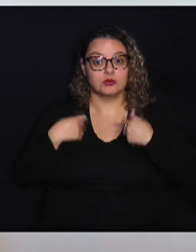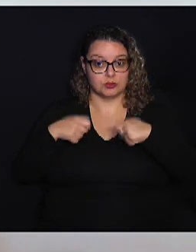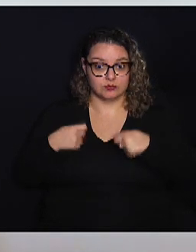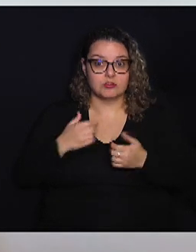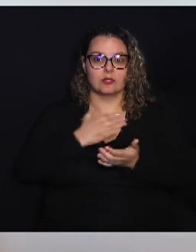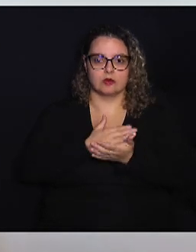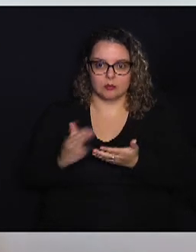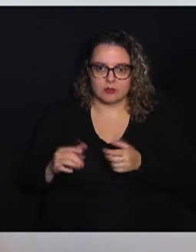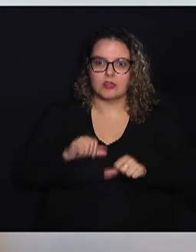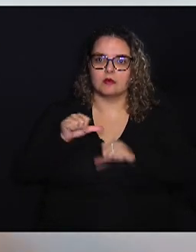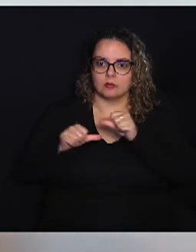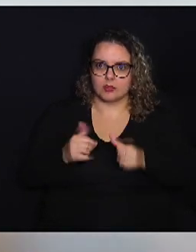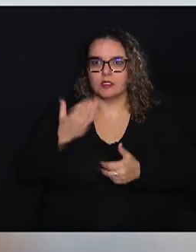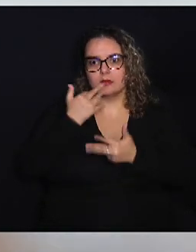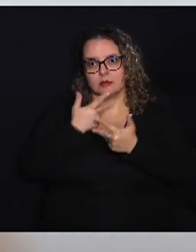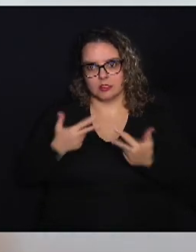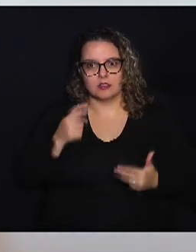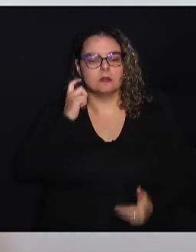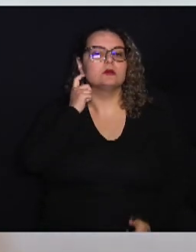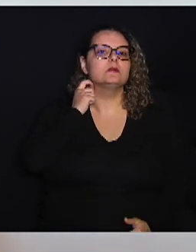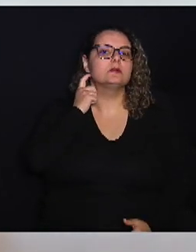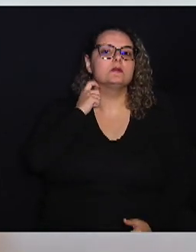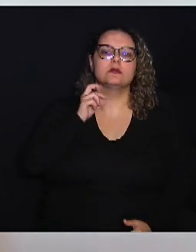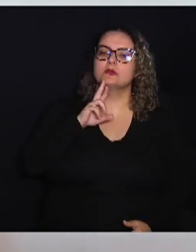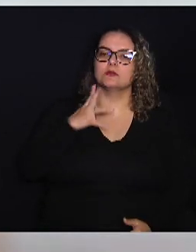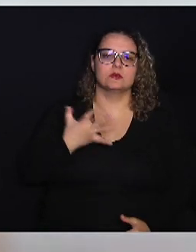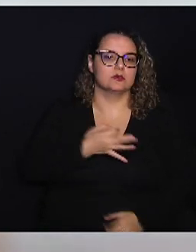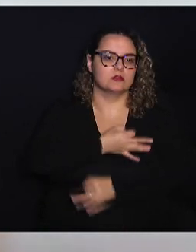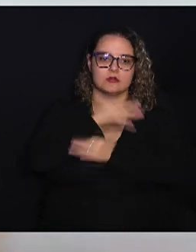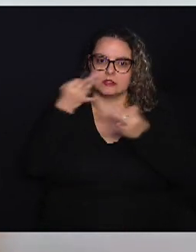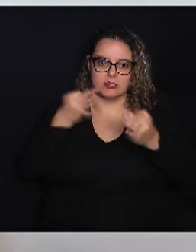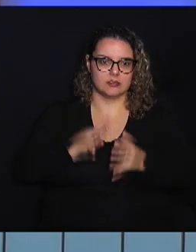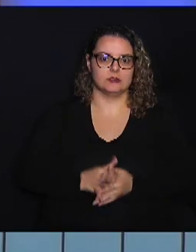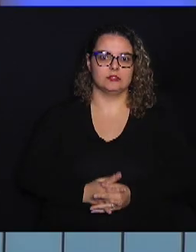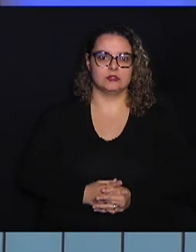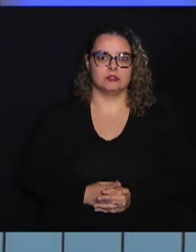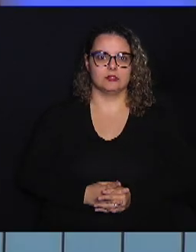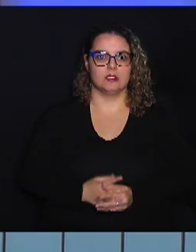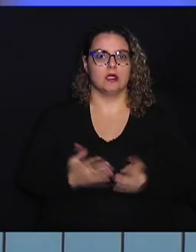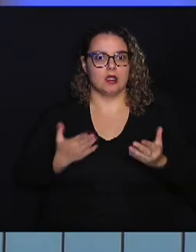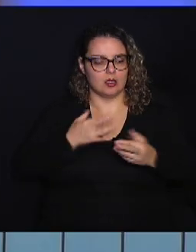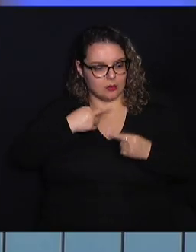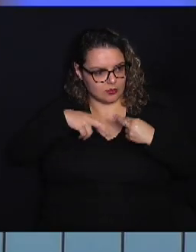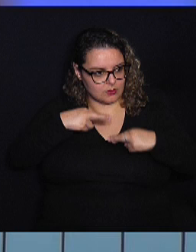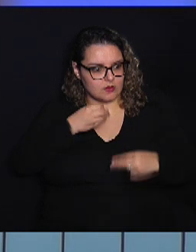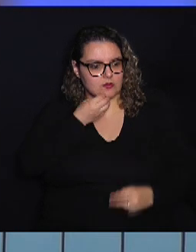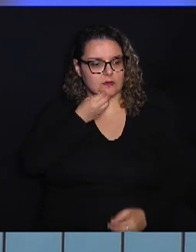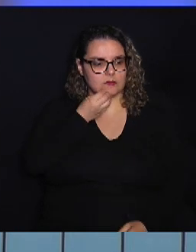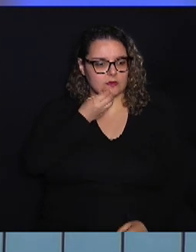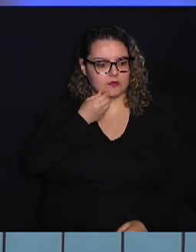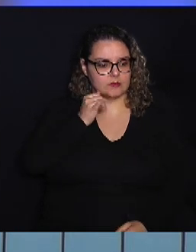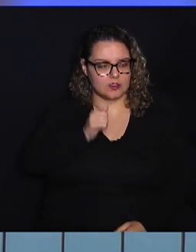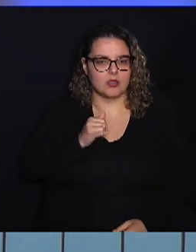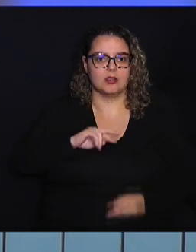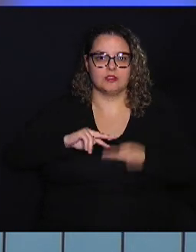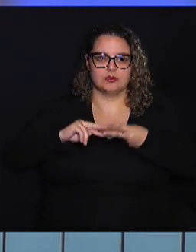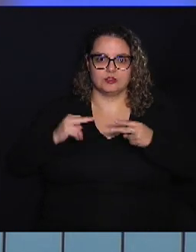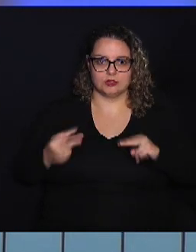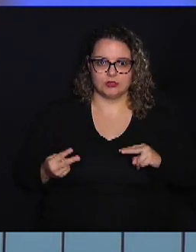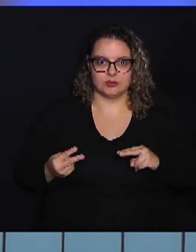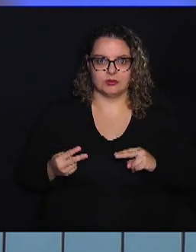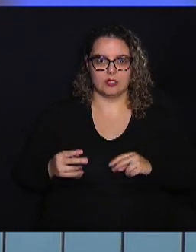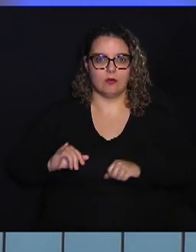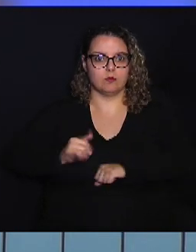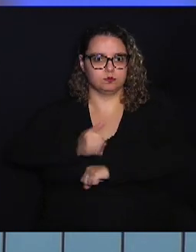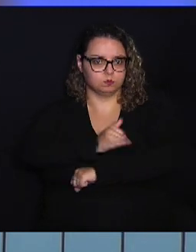começar pela mudança da alimentação, que os resultados são excelentes. Agora, com relação, você disse, né, a genética, a